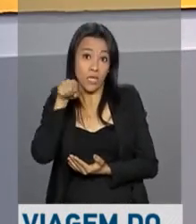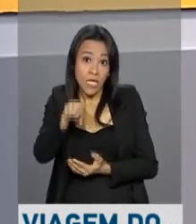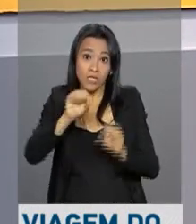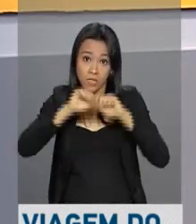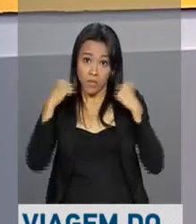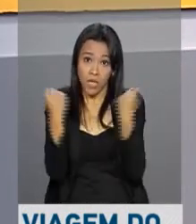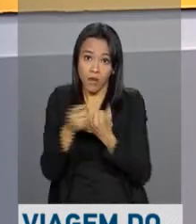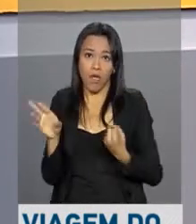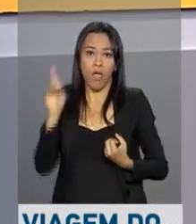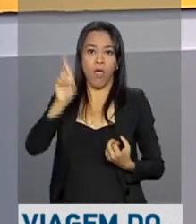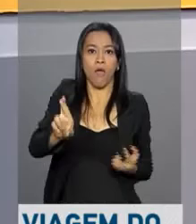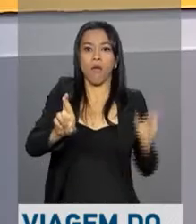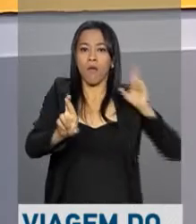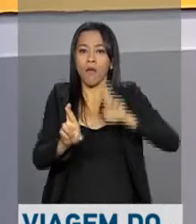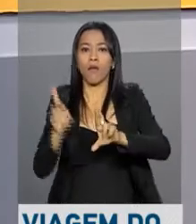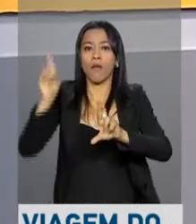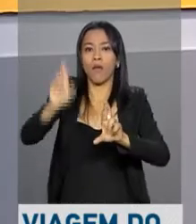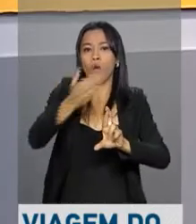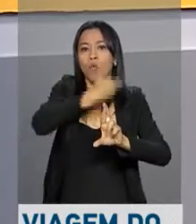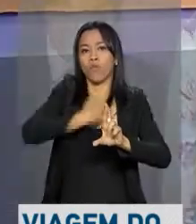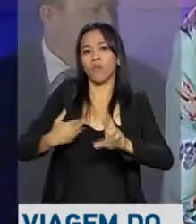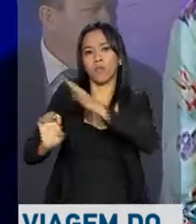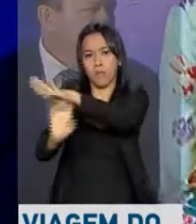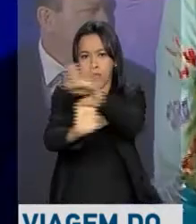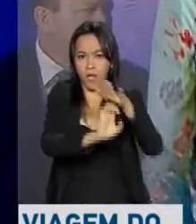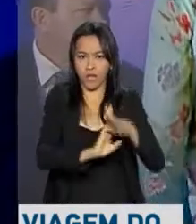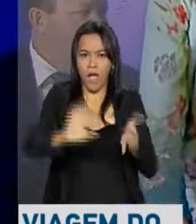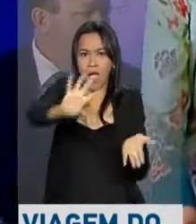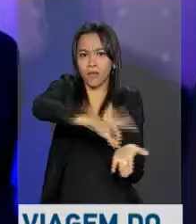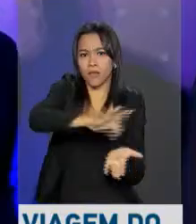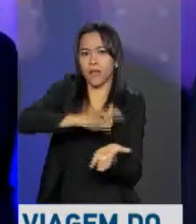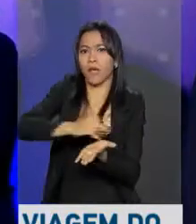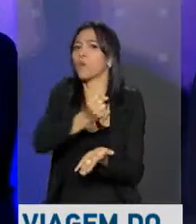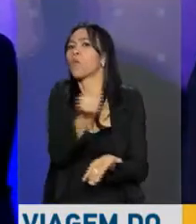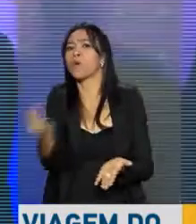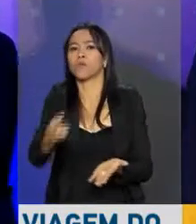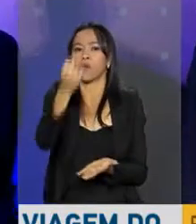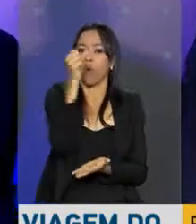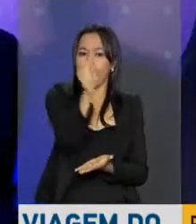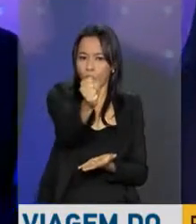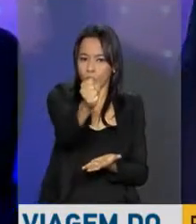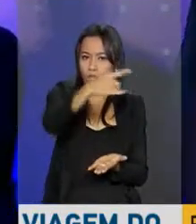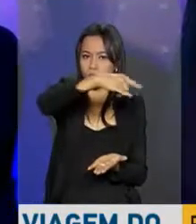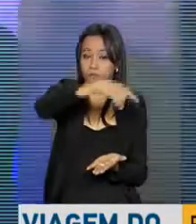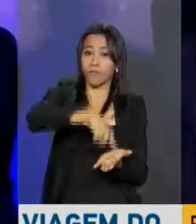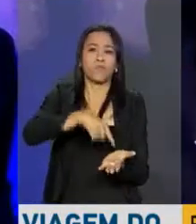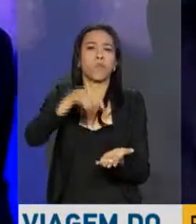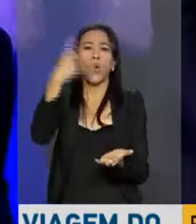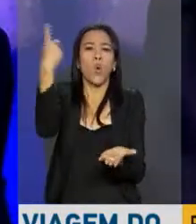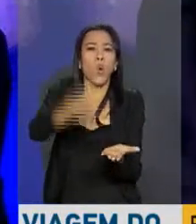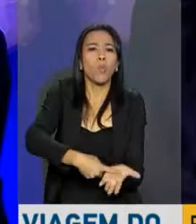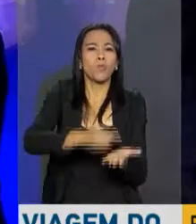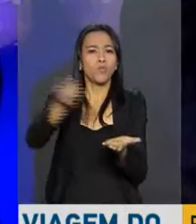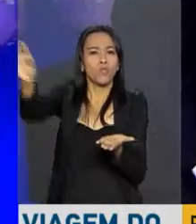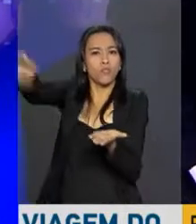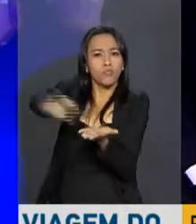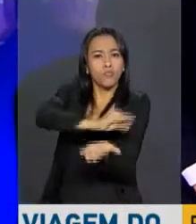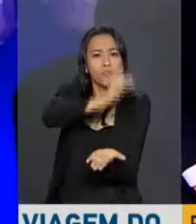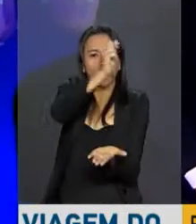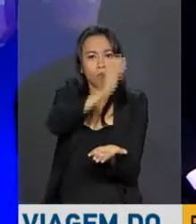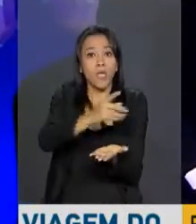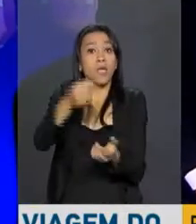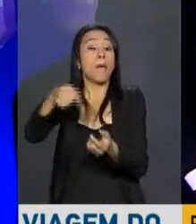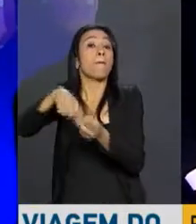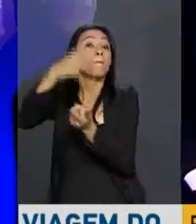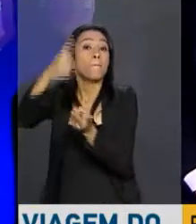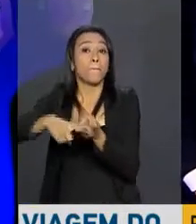dos governos e de empresas dos dois países assinaram 8 atos. Entre eles, compromisso de investimentos chineses em projeto